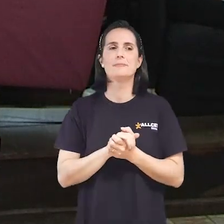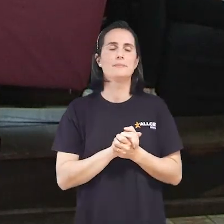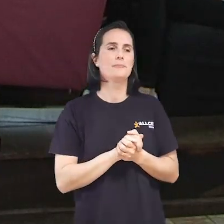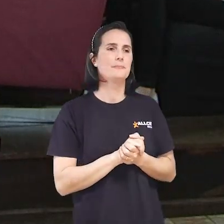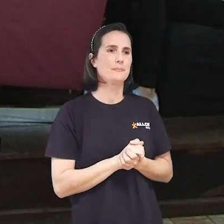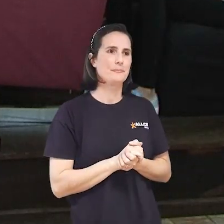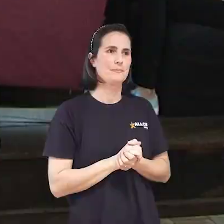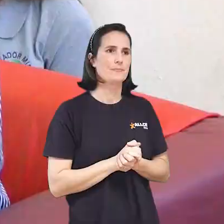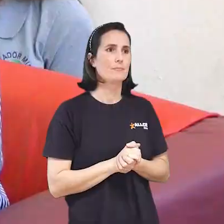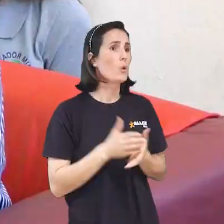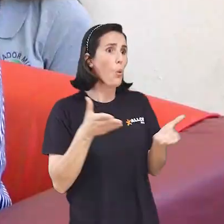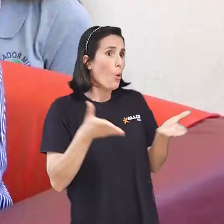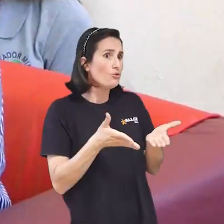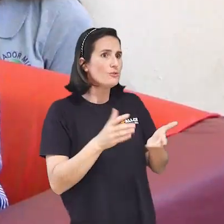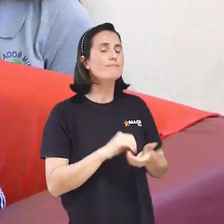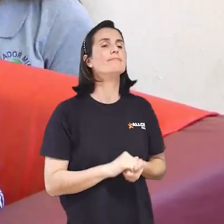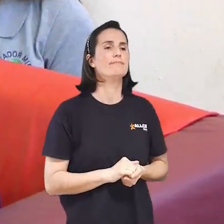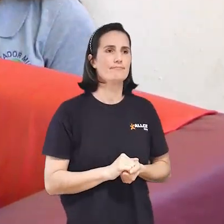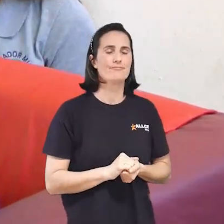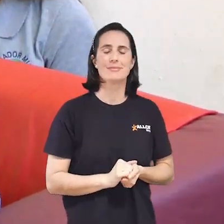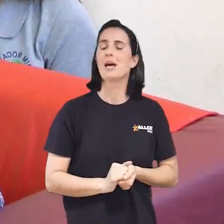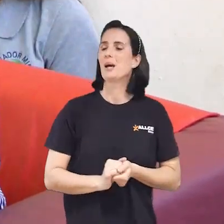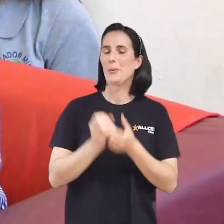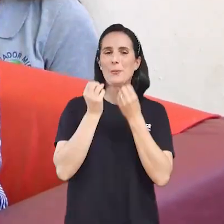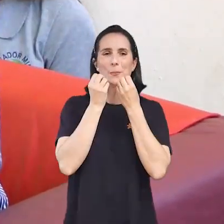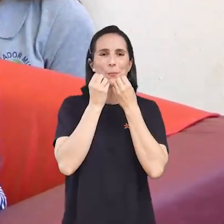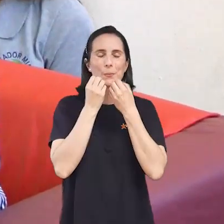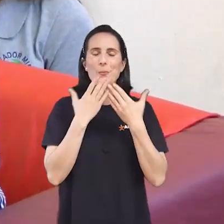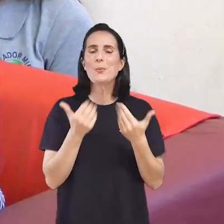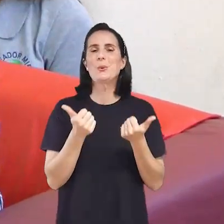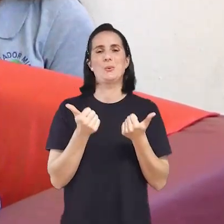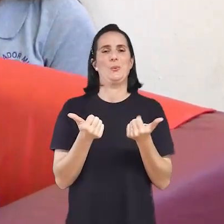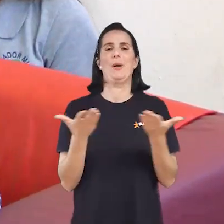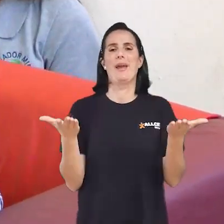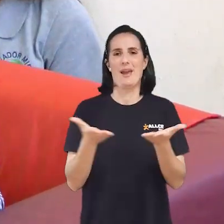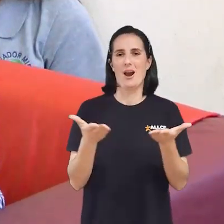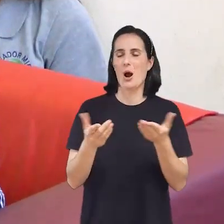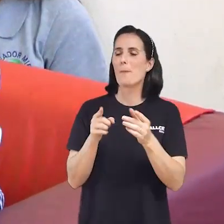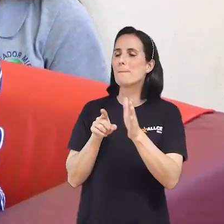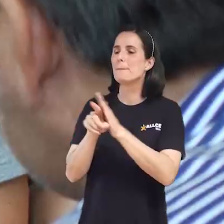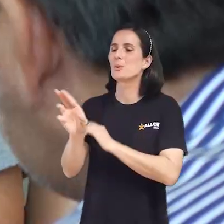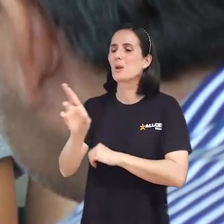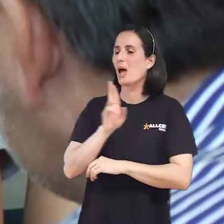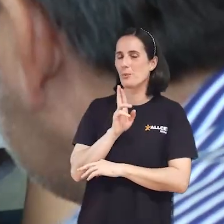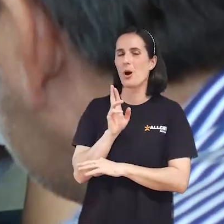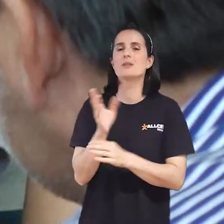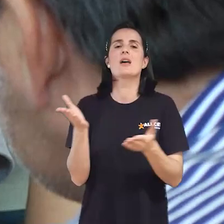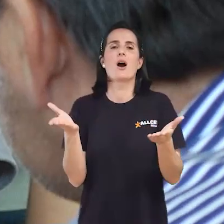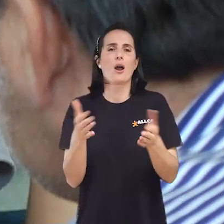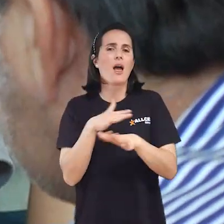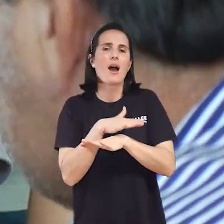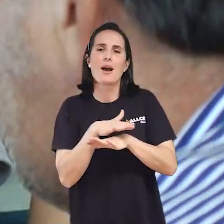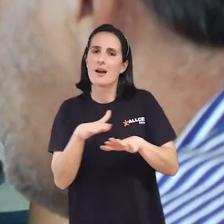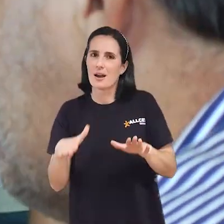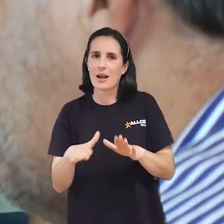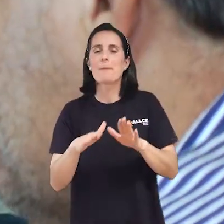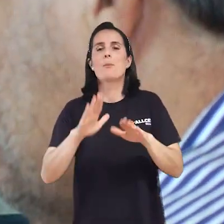Pode ser uma heroína. Quem vive me salvando? Sheila Spezia. Educação.